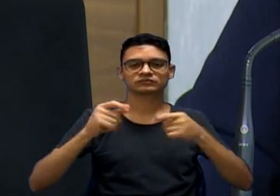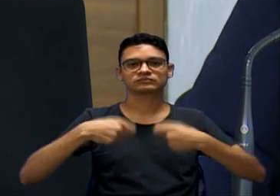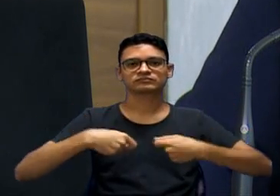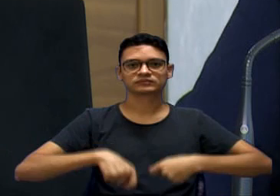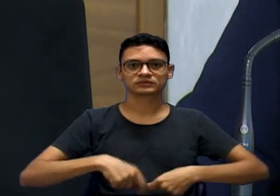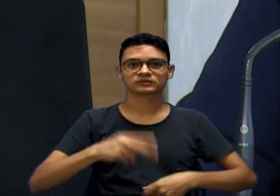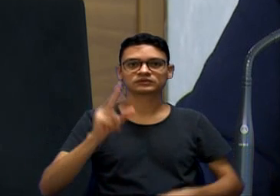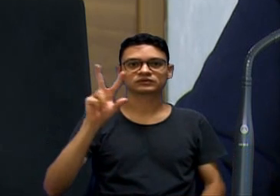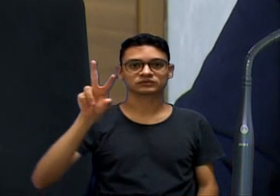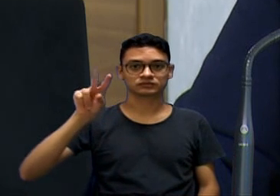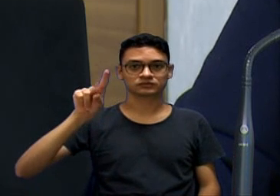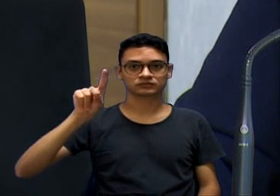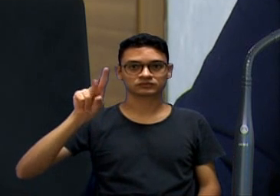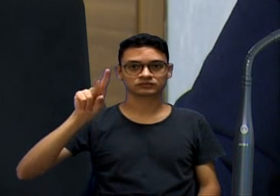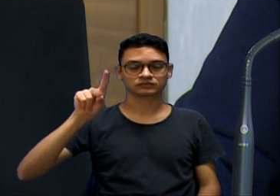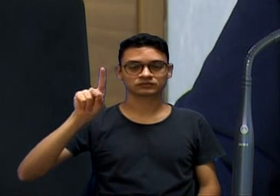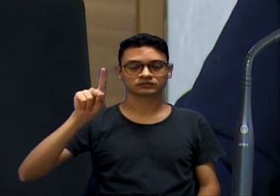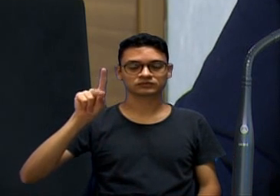Vereador Vinícius.